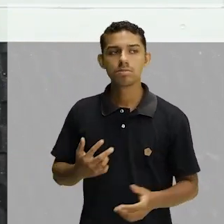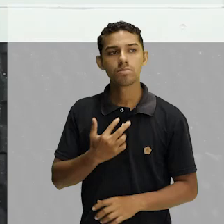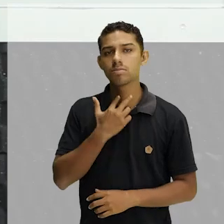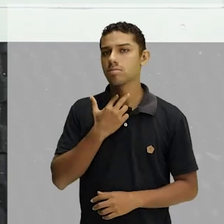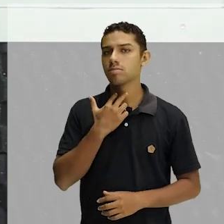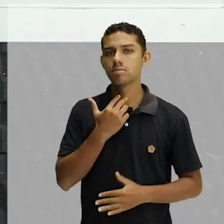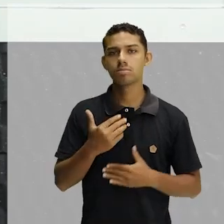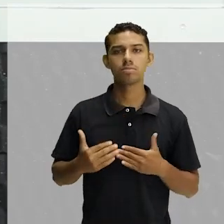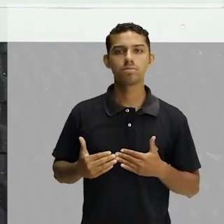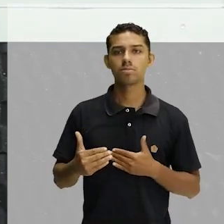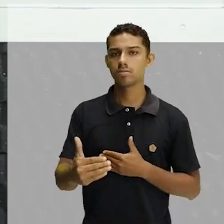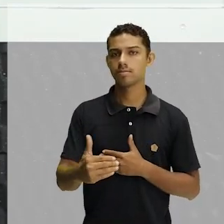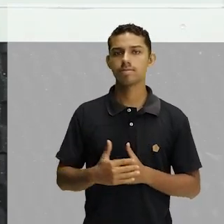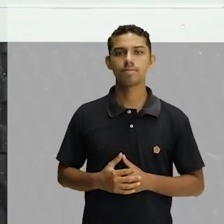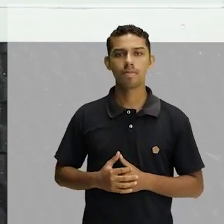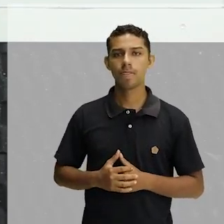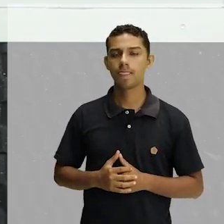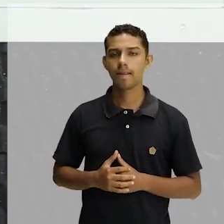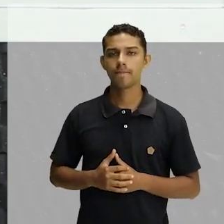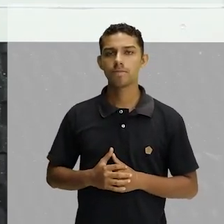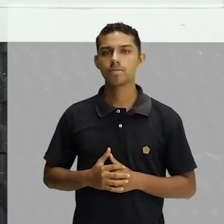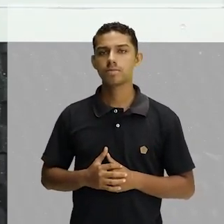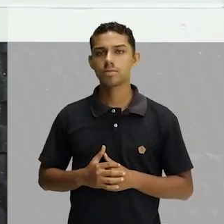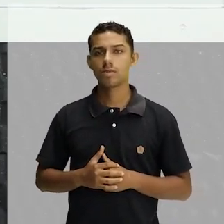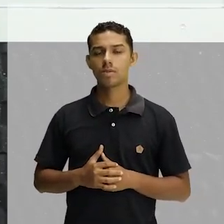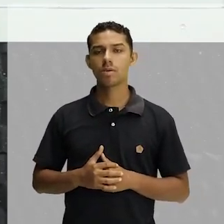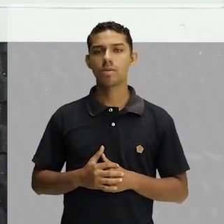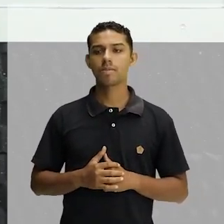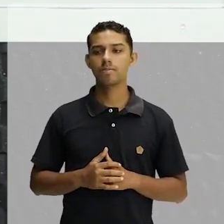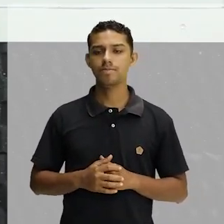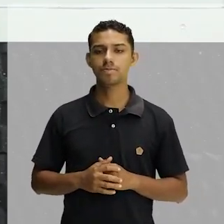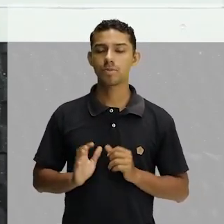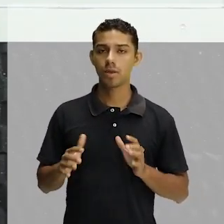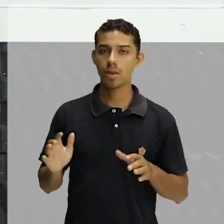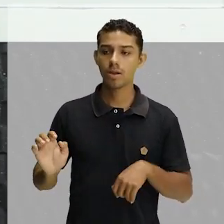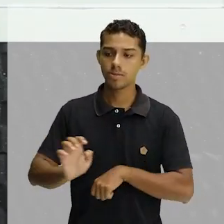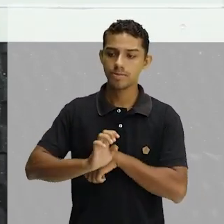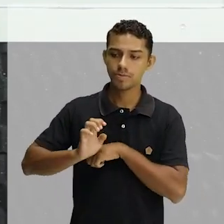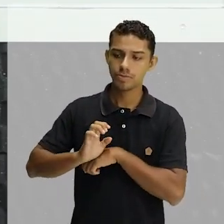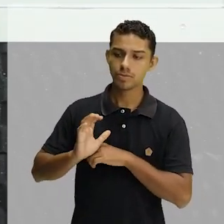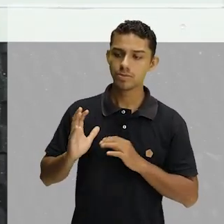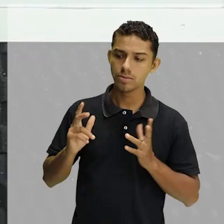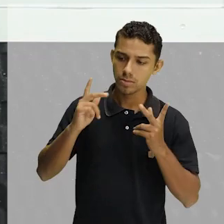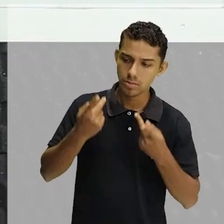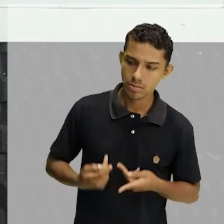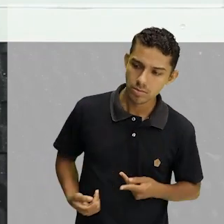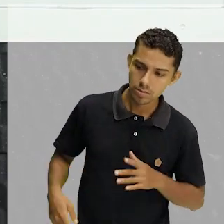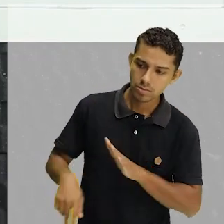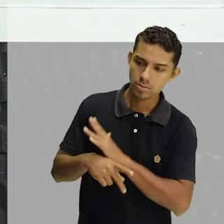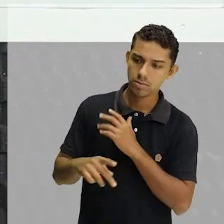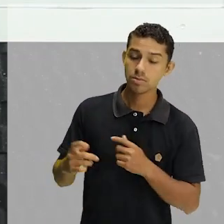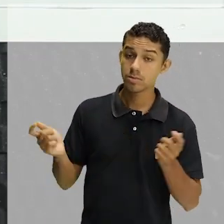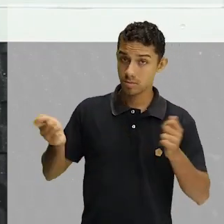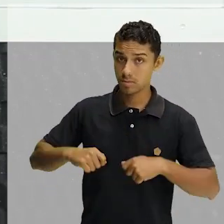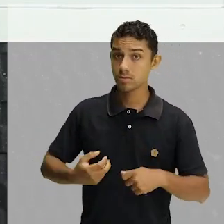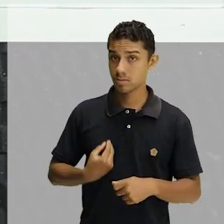pode continuar, certo? Então, o estado de natureza, precisamos passar o